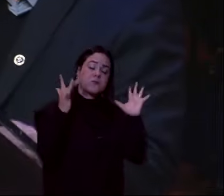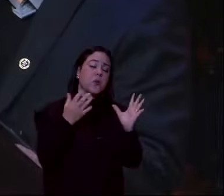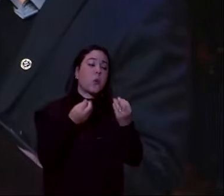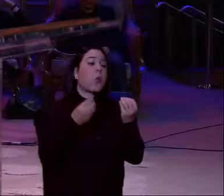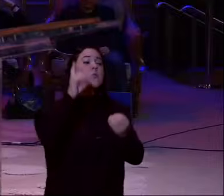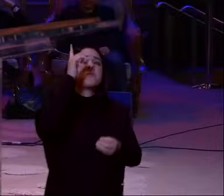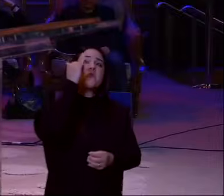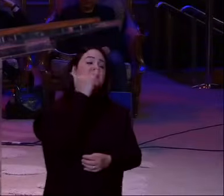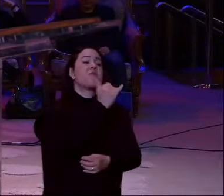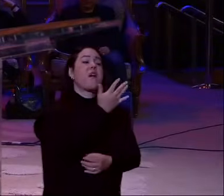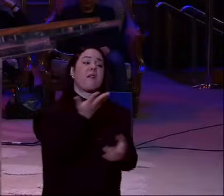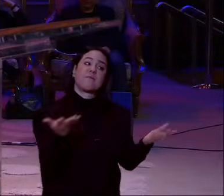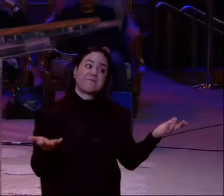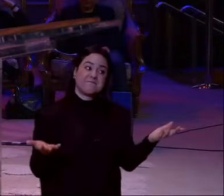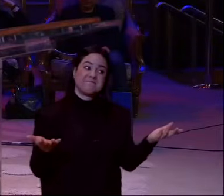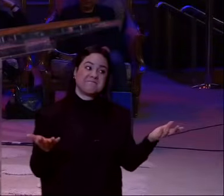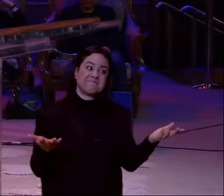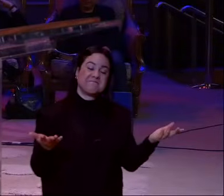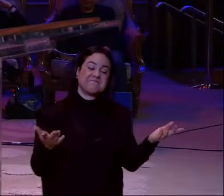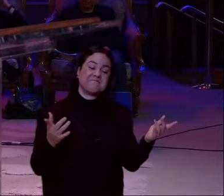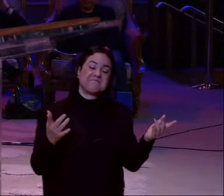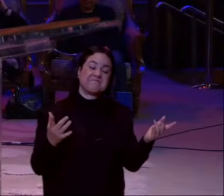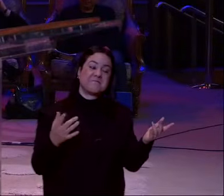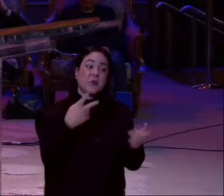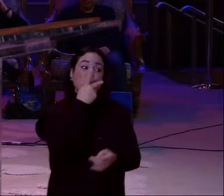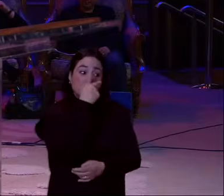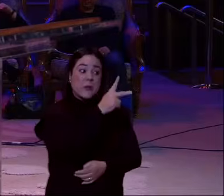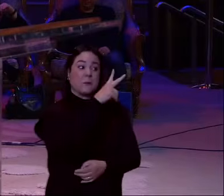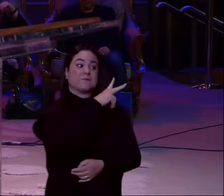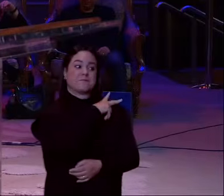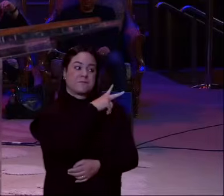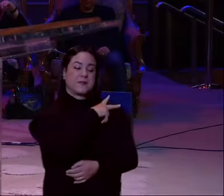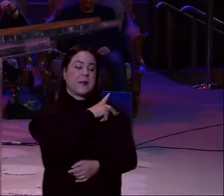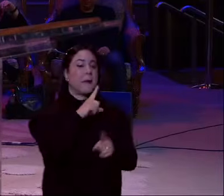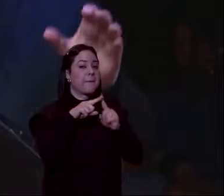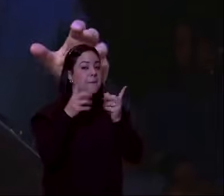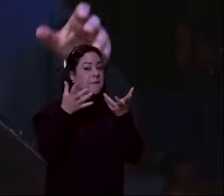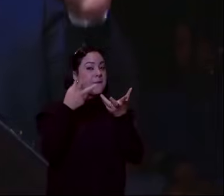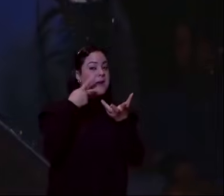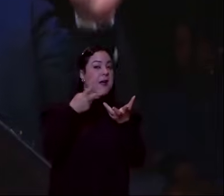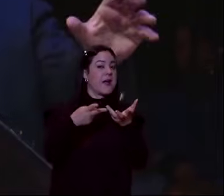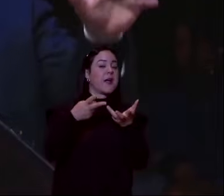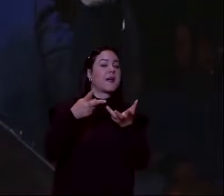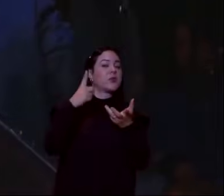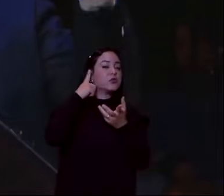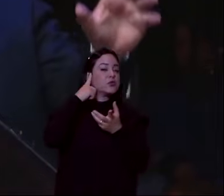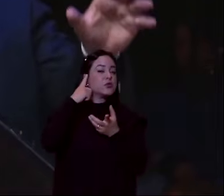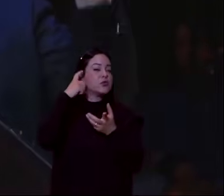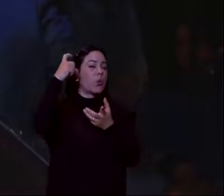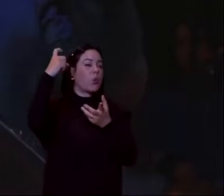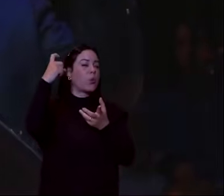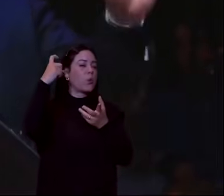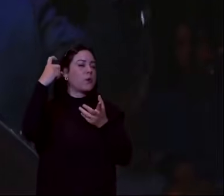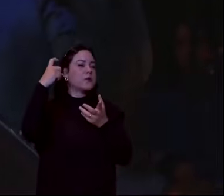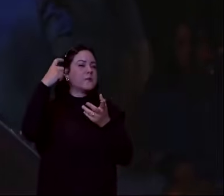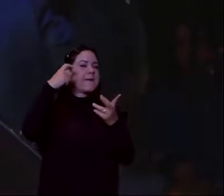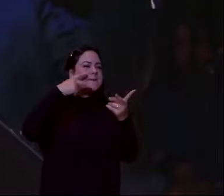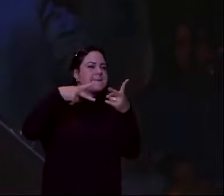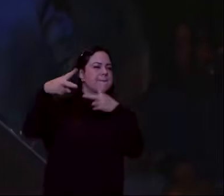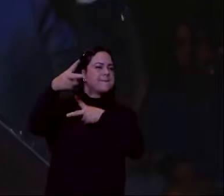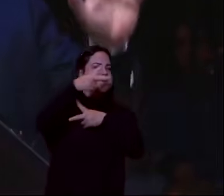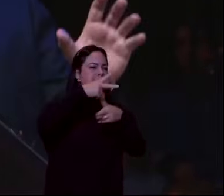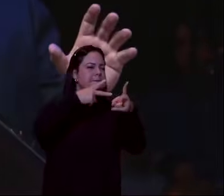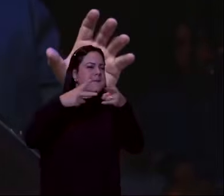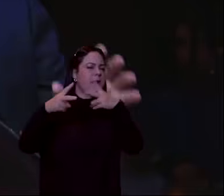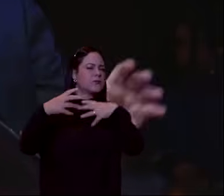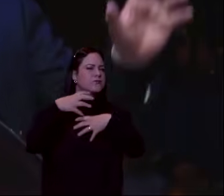não sei. Mas eu quero dizer para você que o som estrondoso da voz do Espírito continua